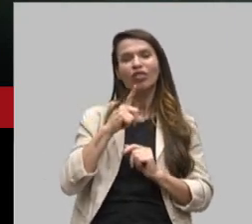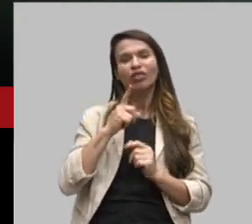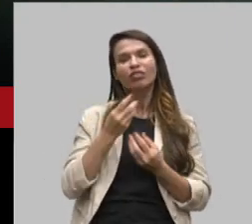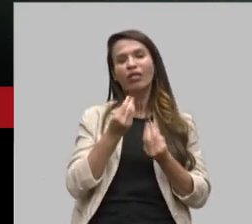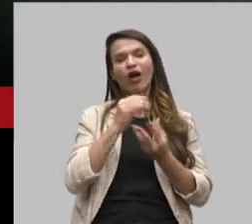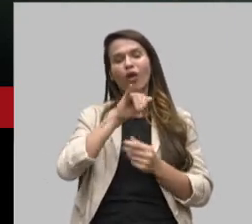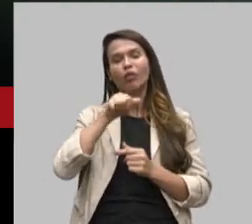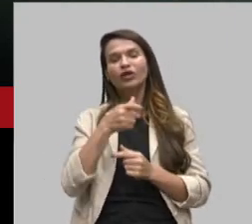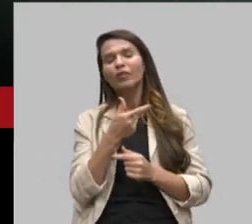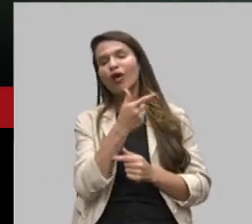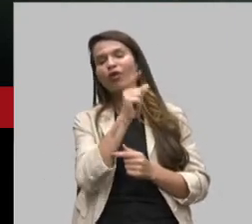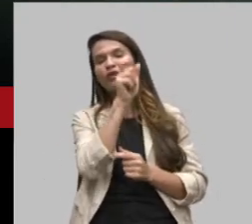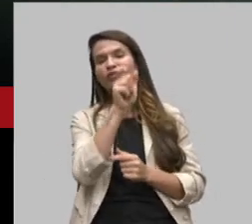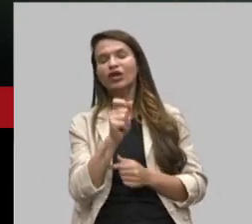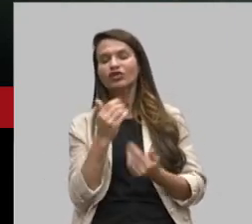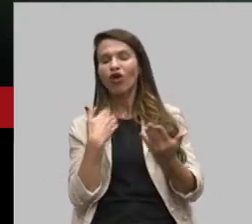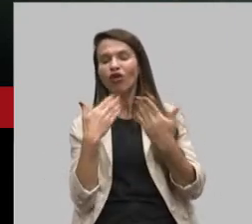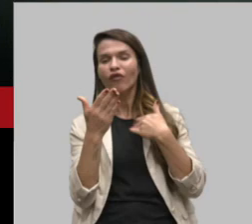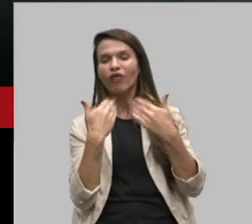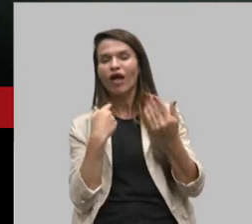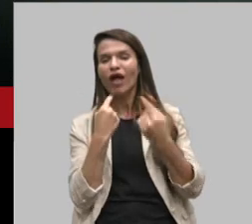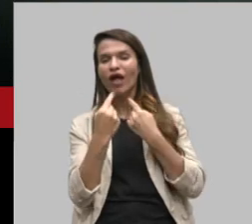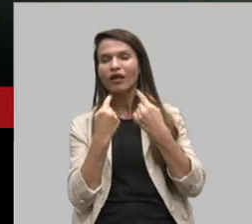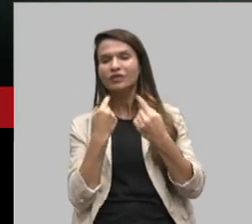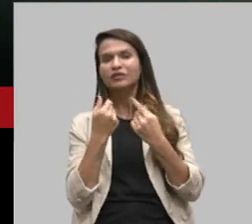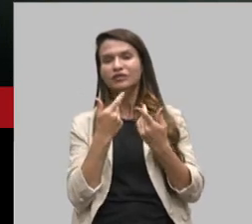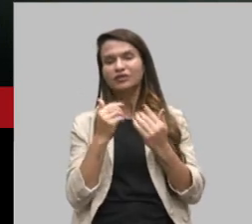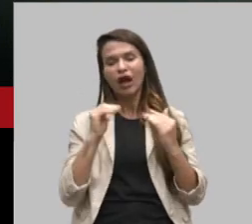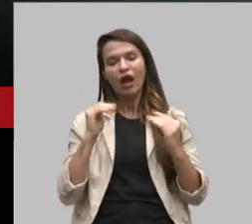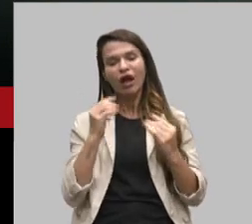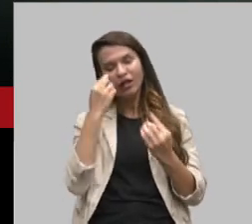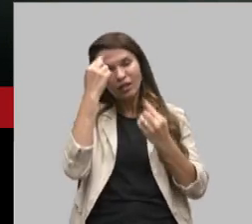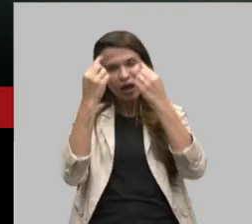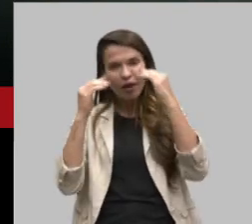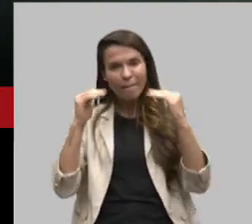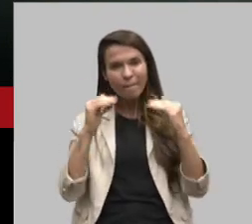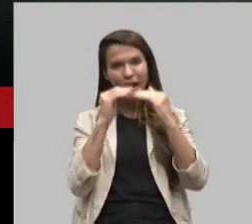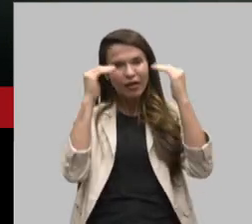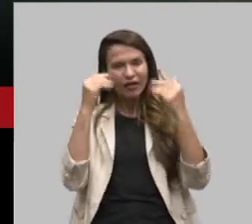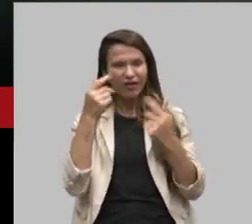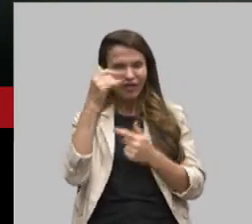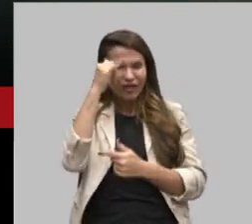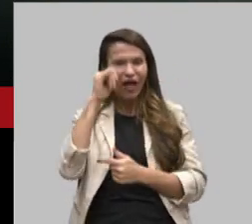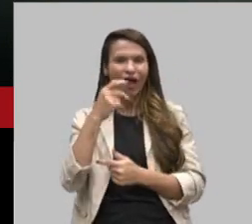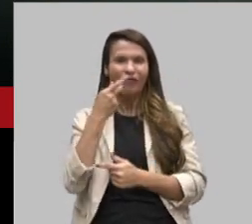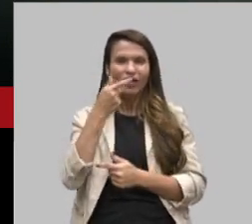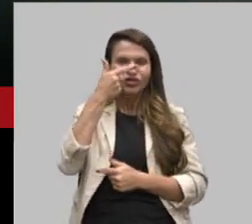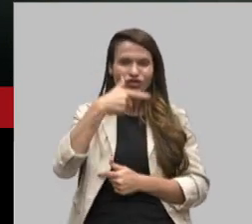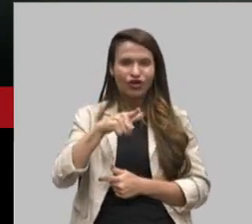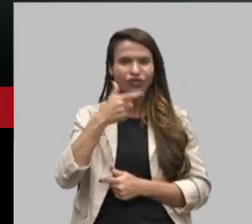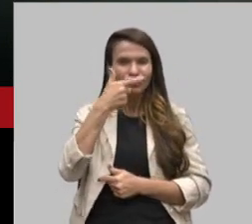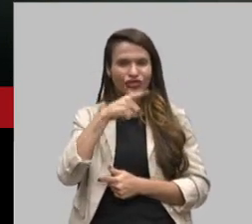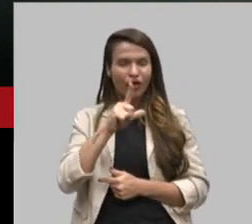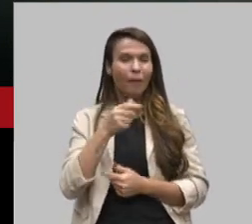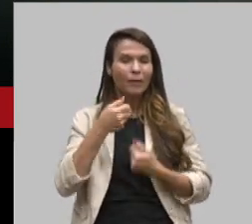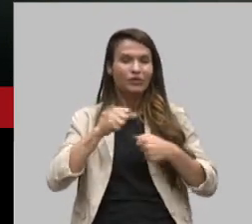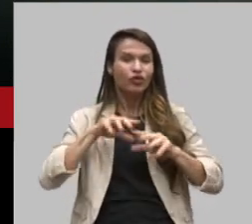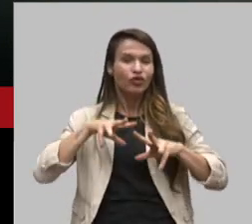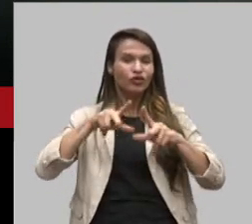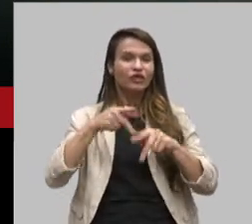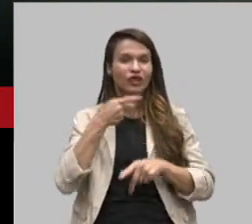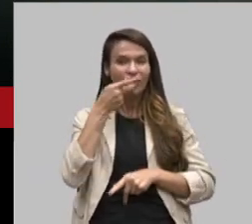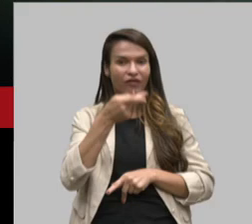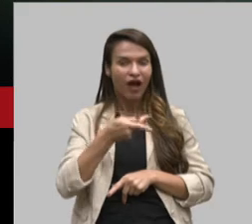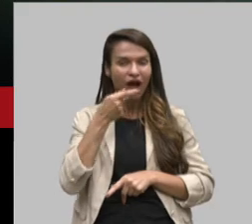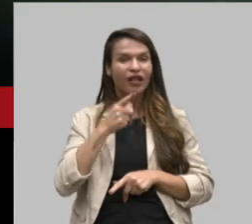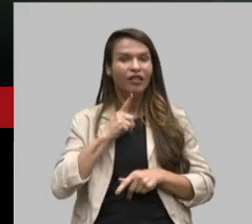Conversem entre si para ver se as ideias batem pra gente não ficar repetindo a mesma coisa porque precisamos que todos aqui Falem a gente tem